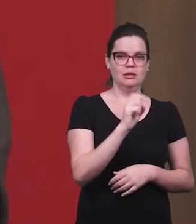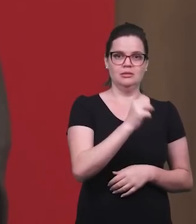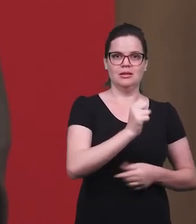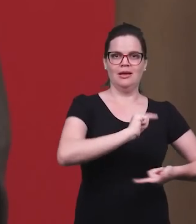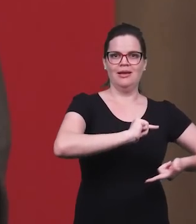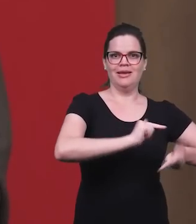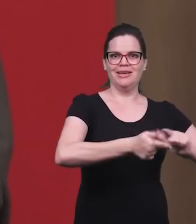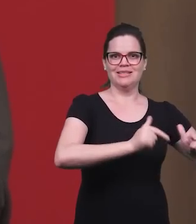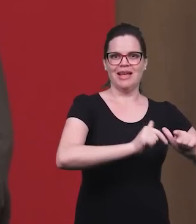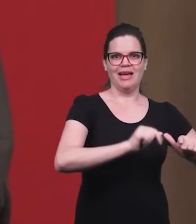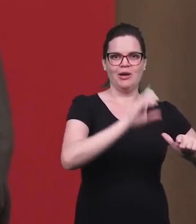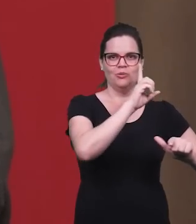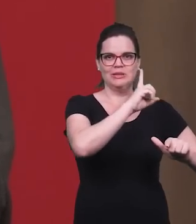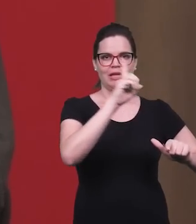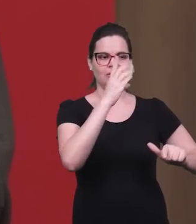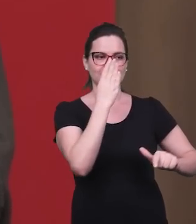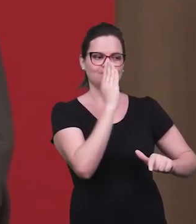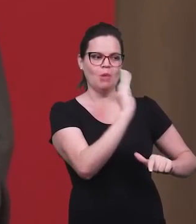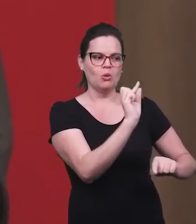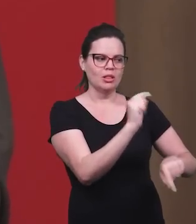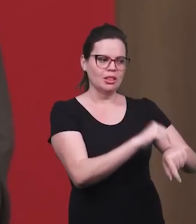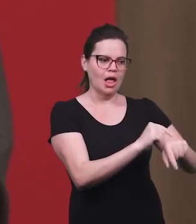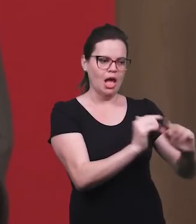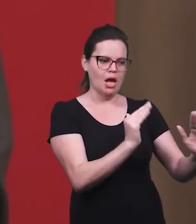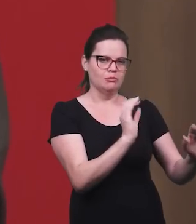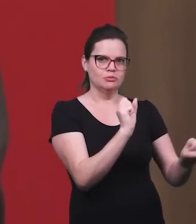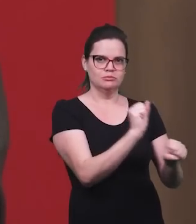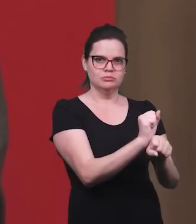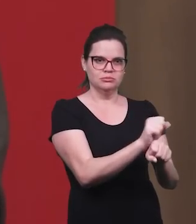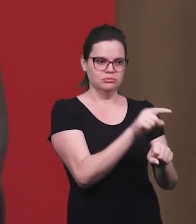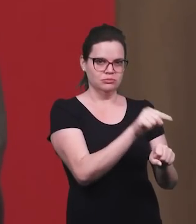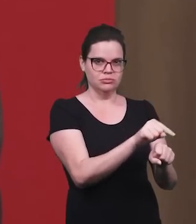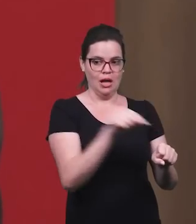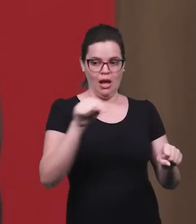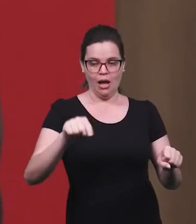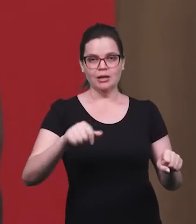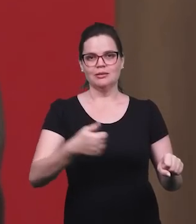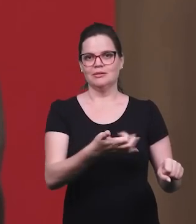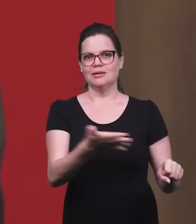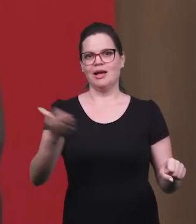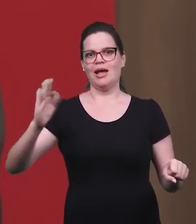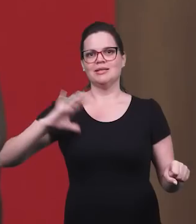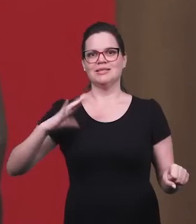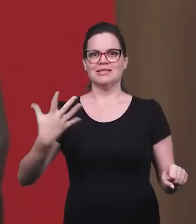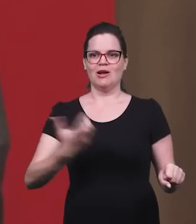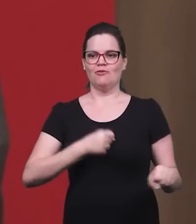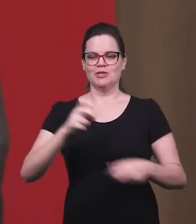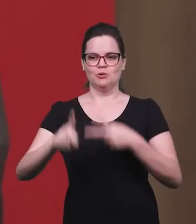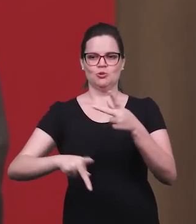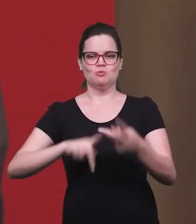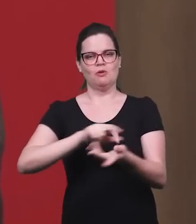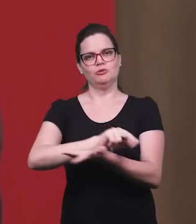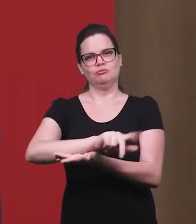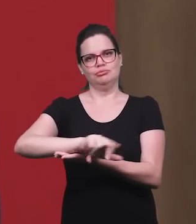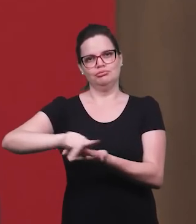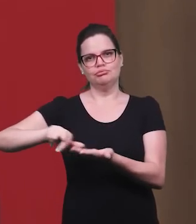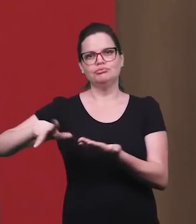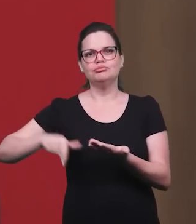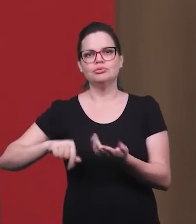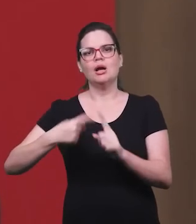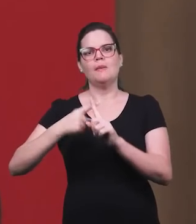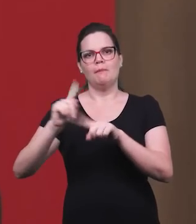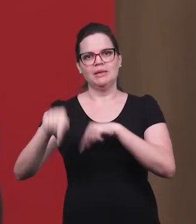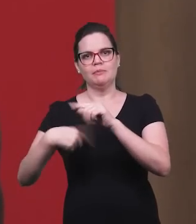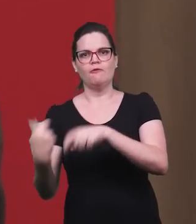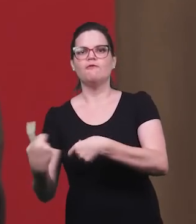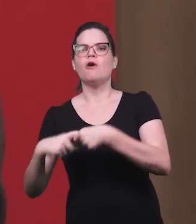que não será na sua plenitude? A palavra fala a respeito. Você vai ver uma oportunidade para Israel. Mas neste